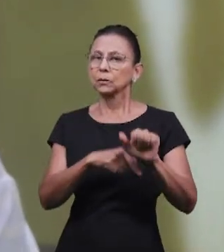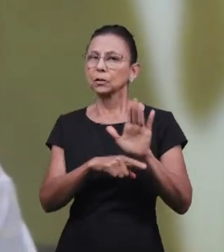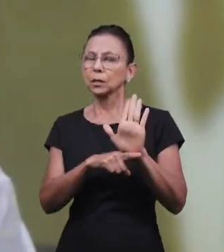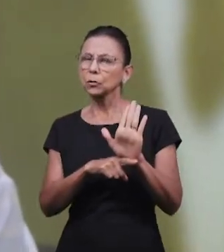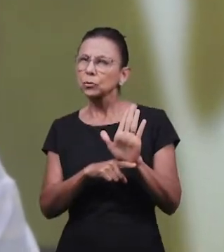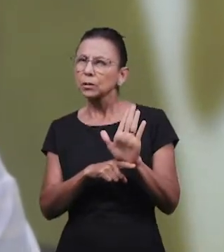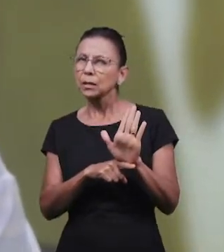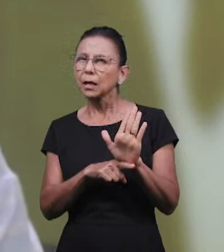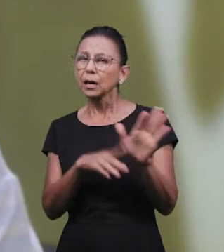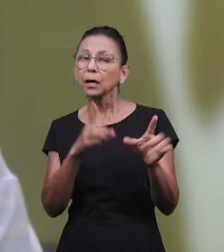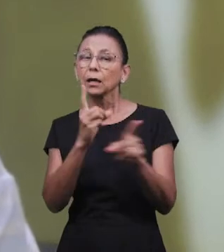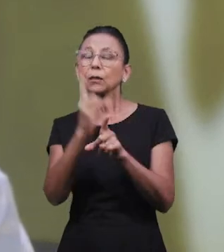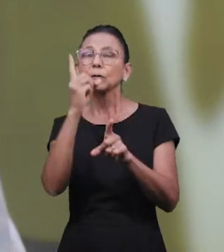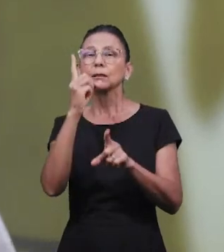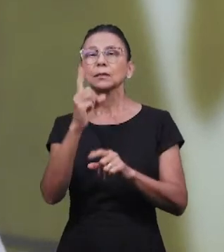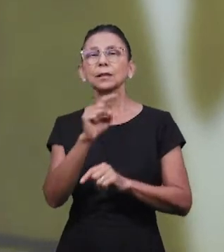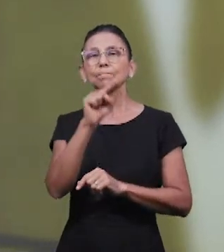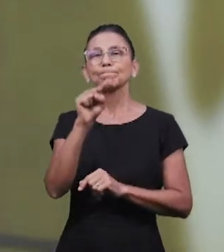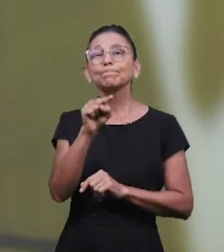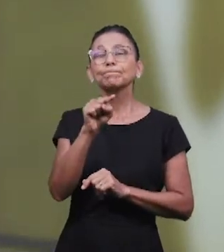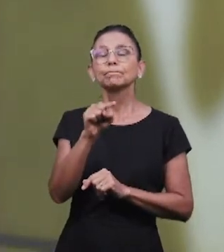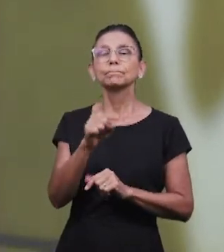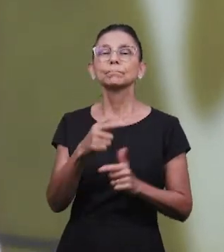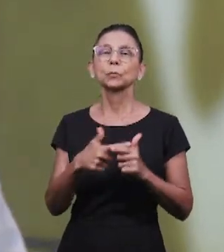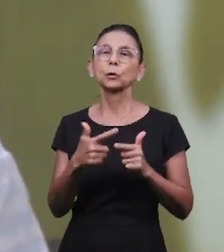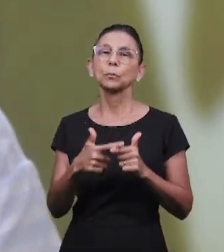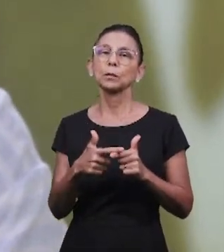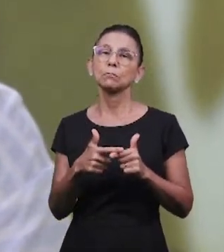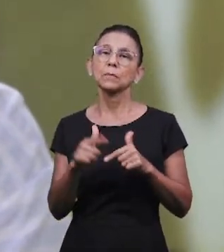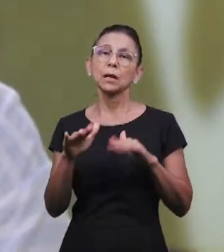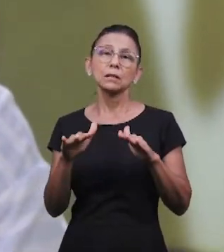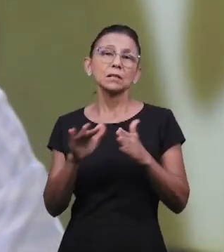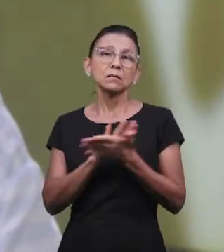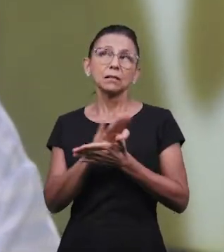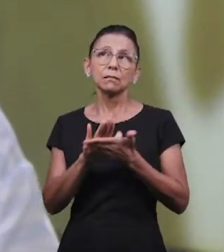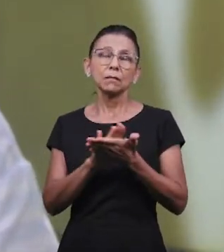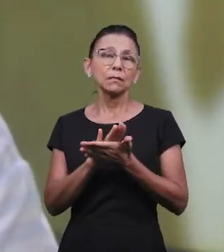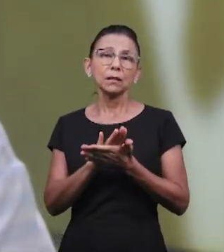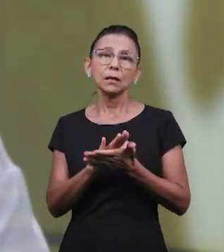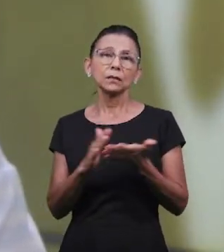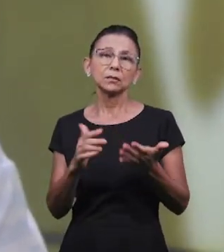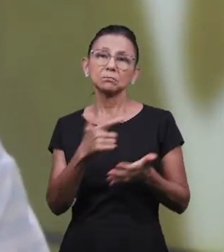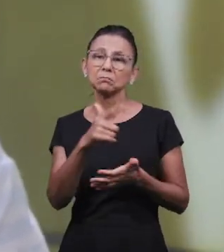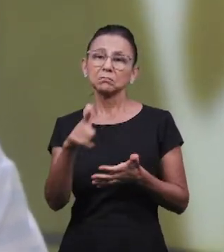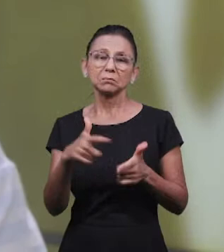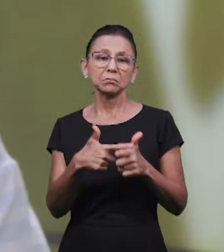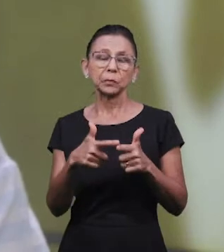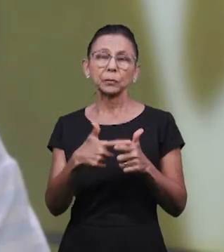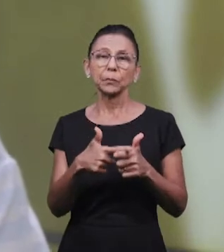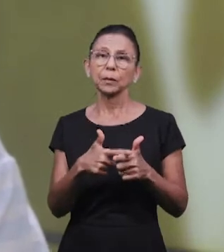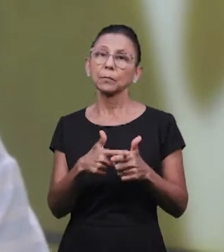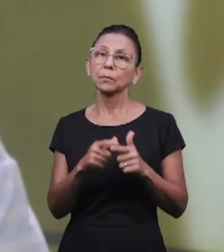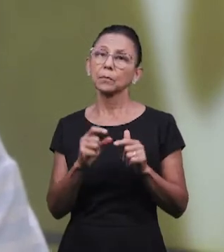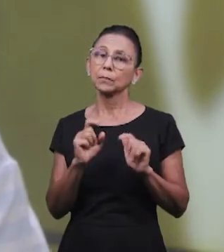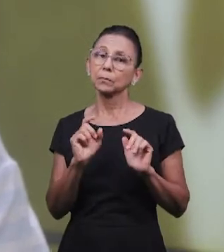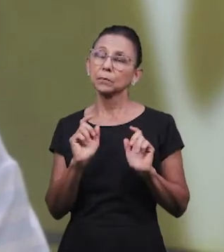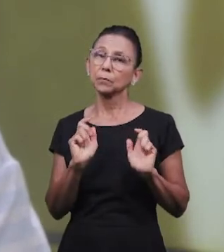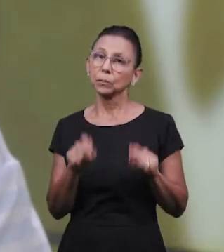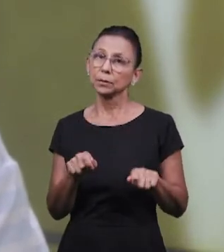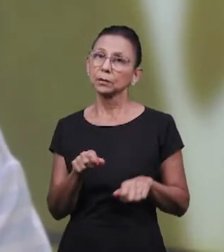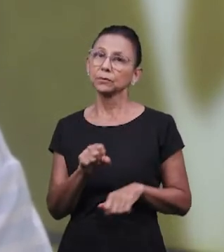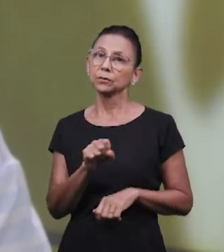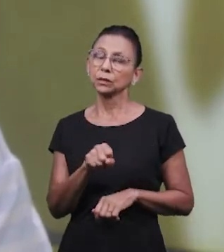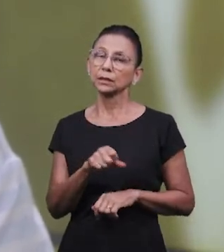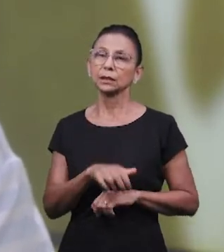nessa investigação. E, às vezes, não vai ser nada. E, às vezes, tem que ser investigado mesmo. Mas, de qualquer forma, os pais vão ser